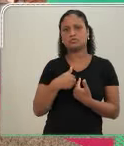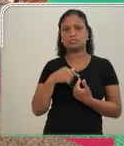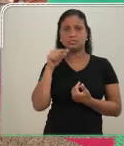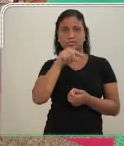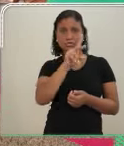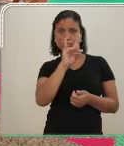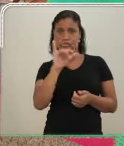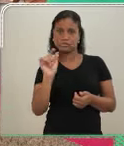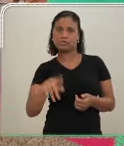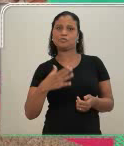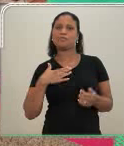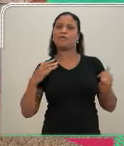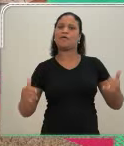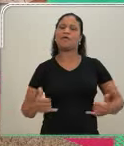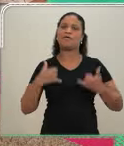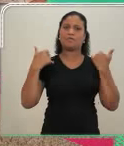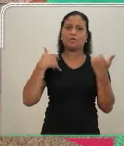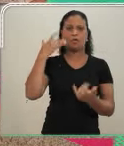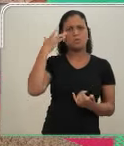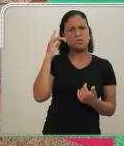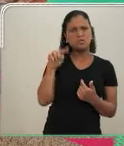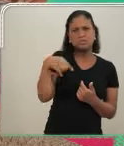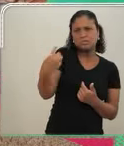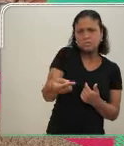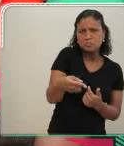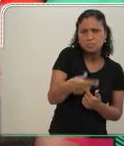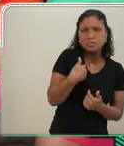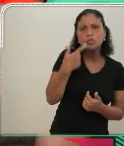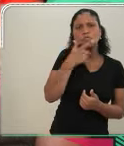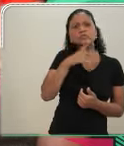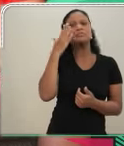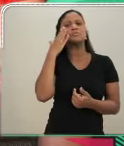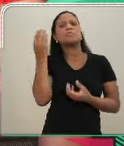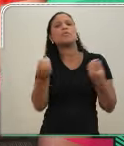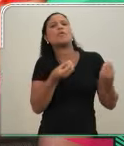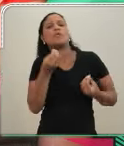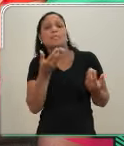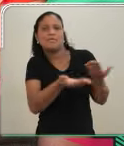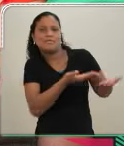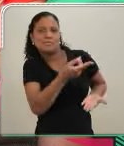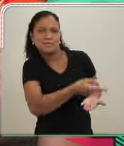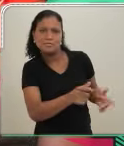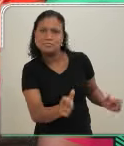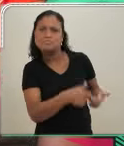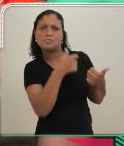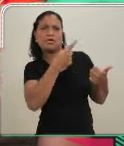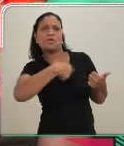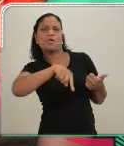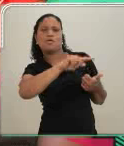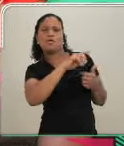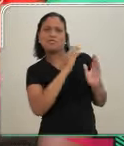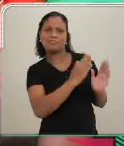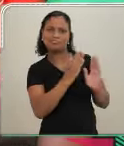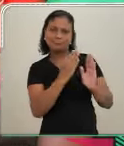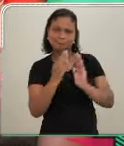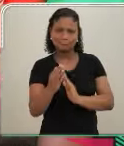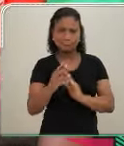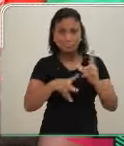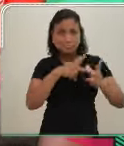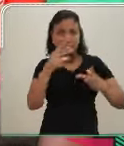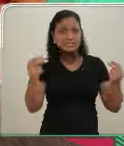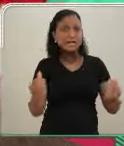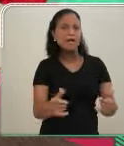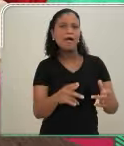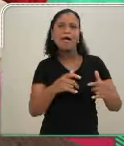isso, depois disso, a gente conseguiu saber, tratar ele, melhorar em muitos aspectos e foi um dos maiores presentes de aniversário que eu já